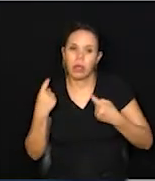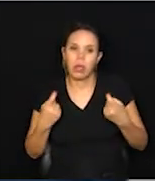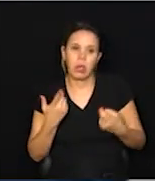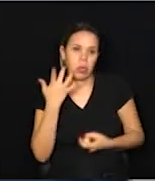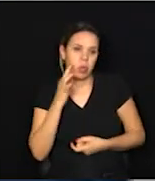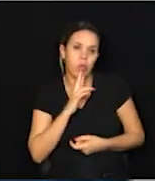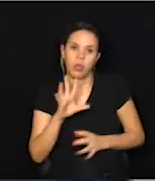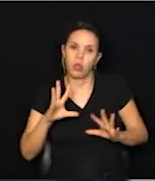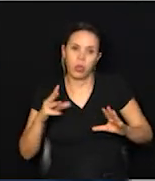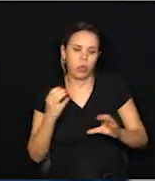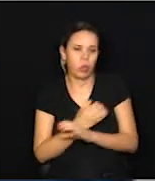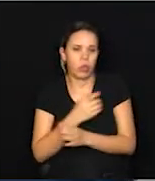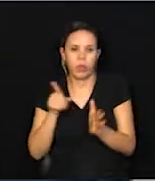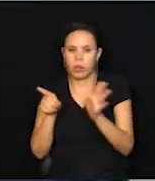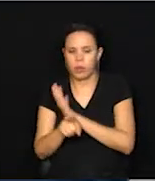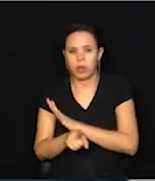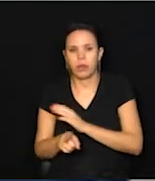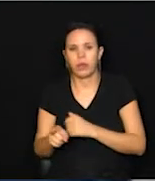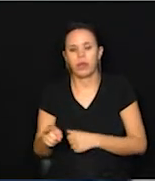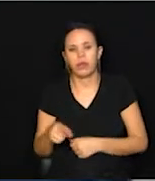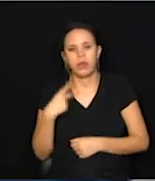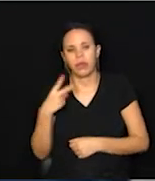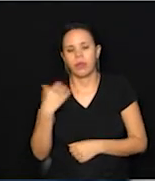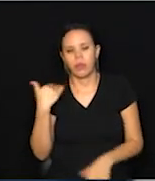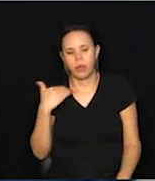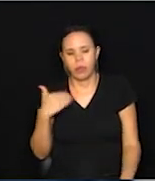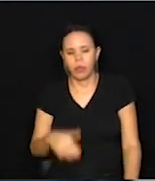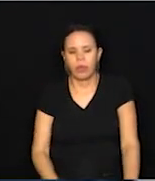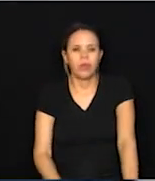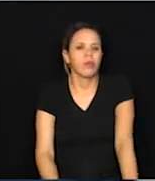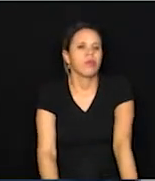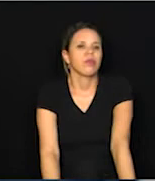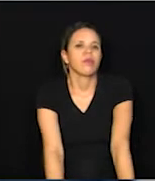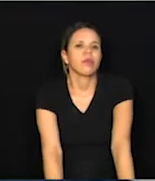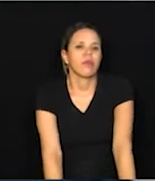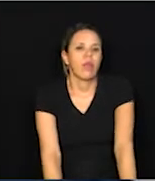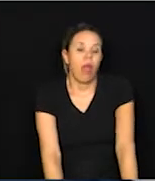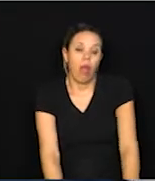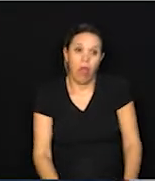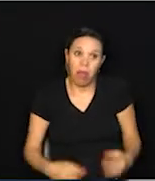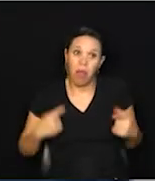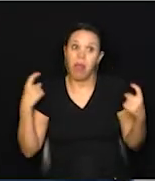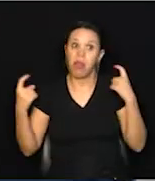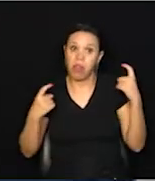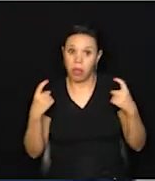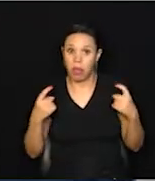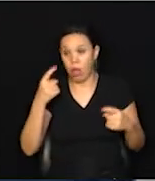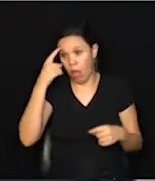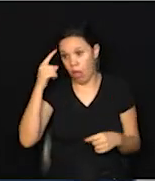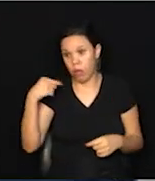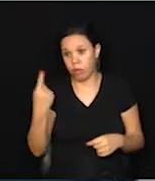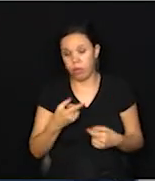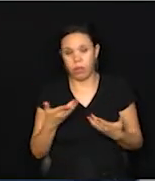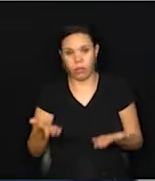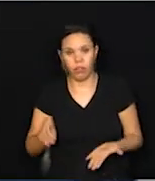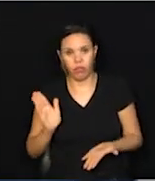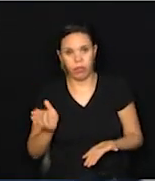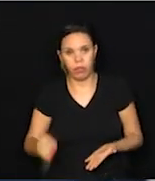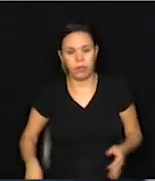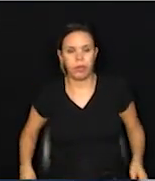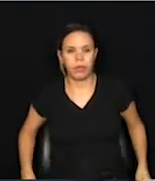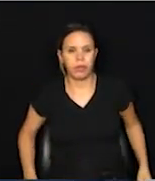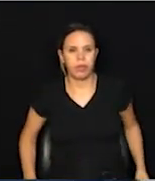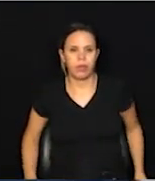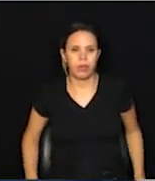respondi totalmente a pergunta da vereadora Mariana, mas é preocupante. E a ideia da gente é que já